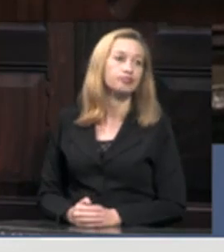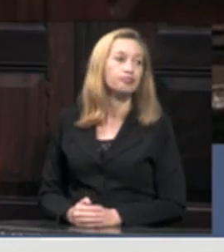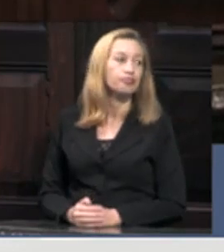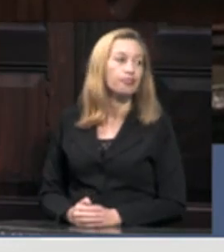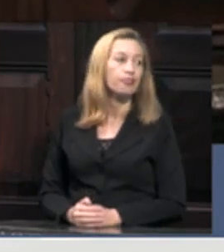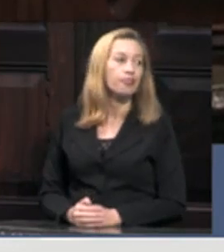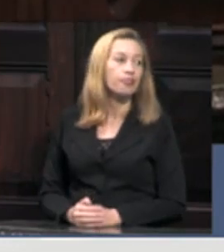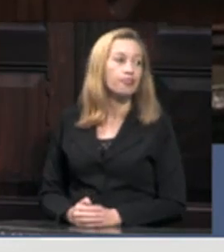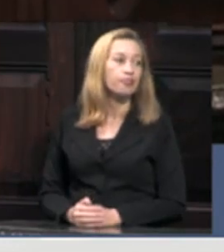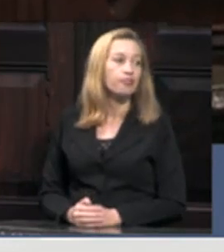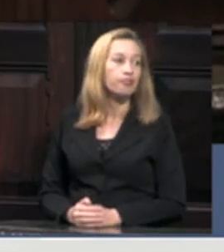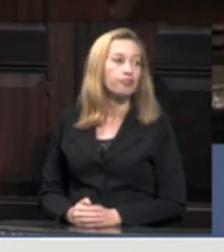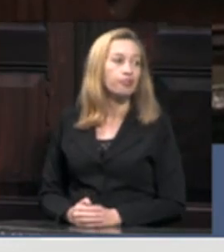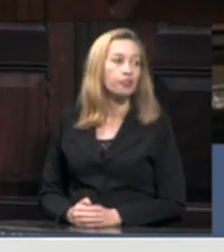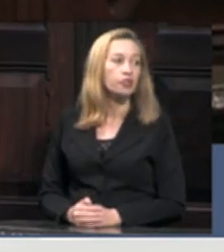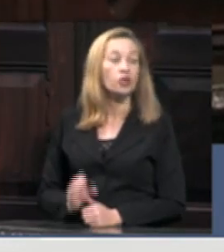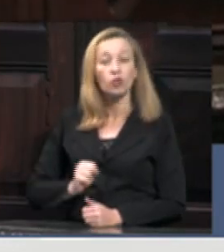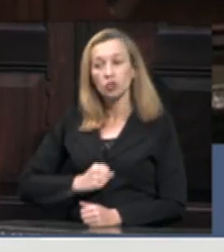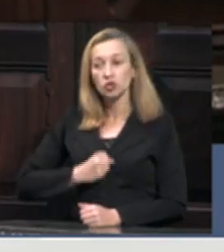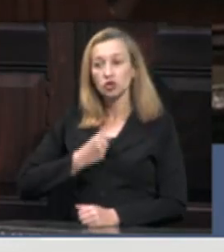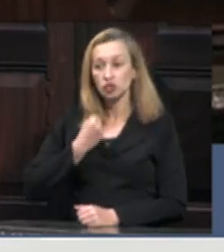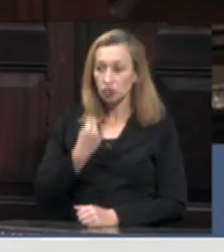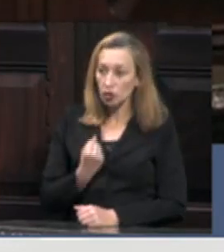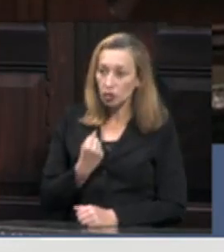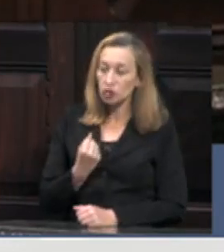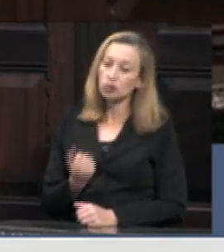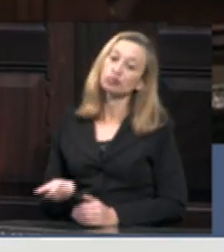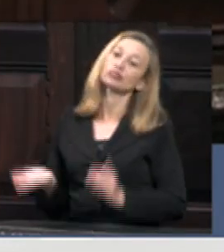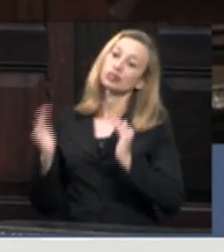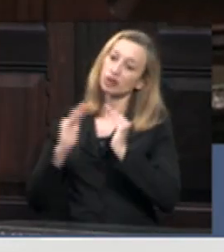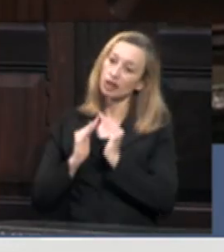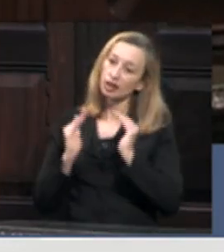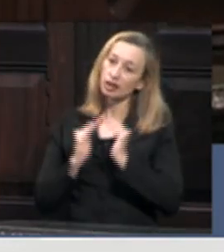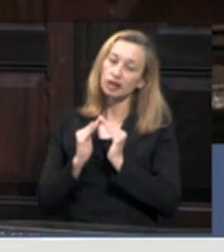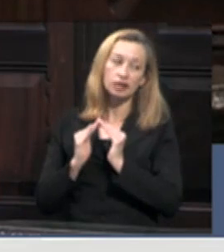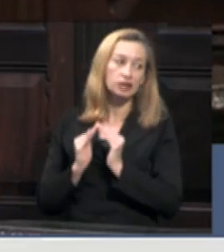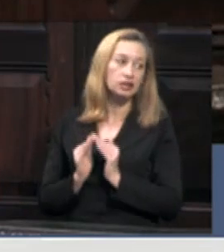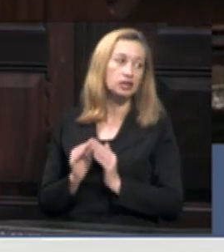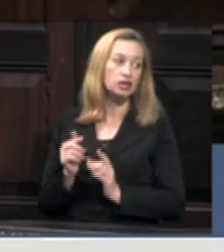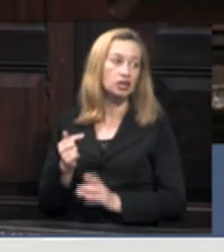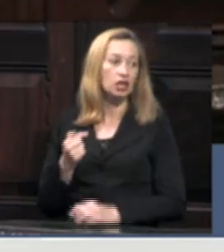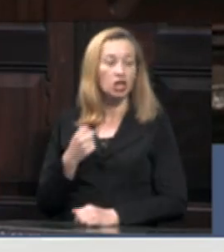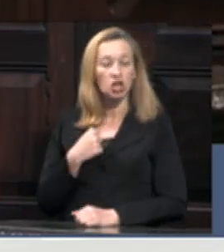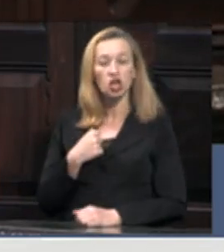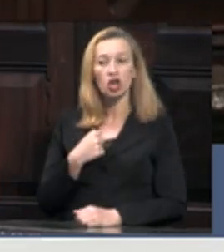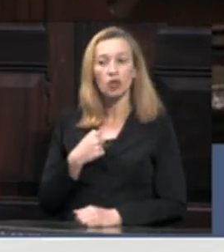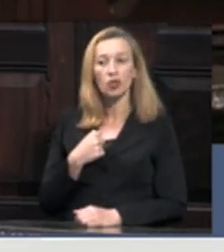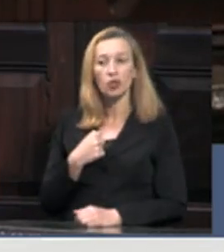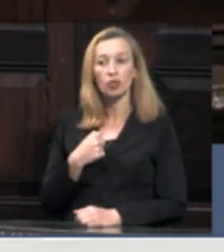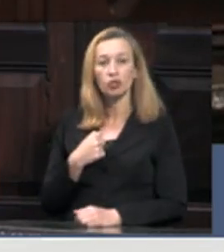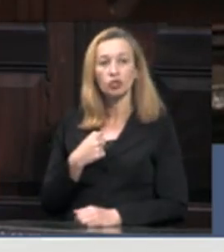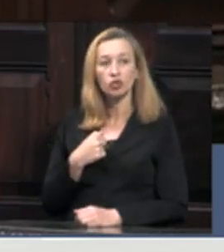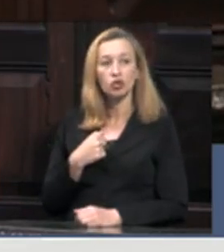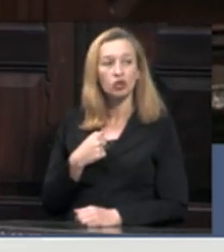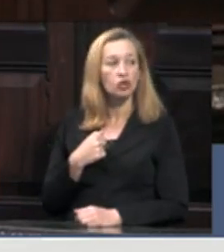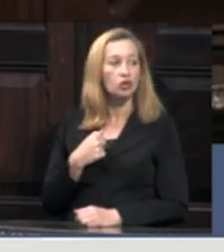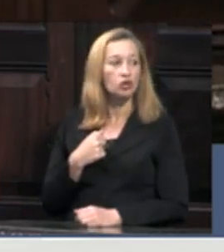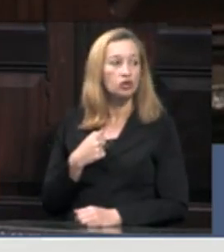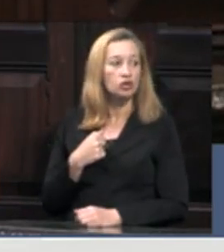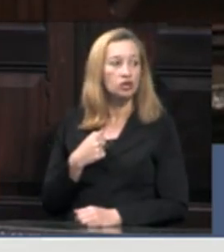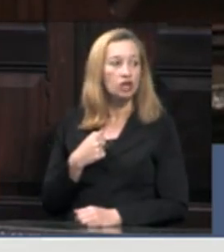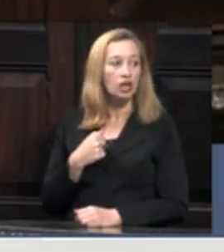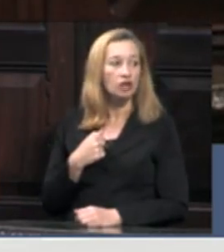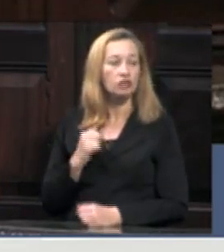Recentemente, por um esforço hercúleo dessa casa, em que eu tive o prazer de ser um